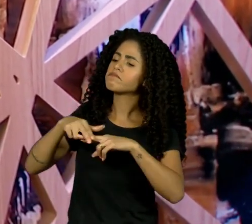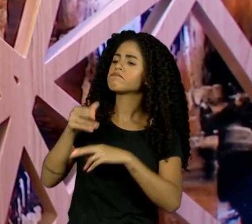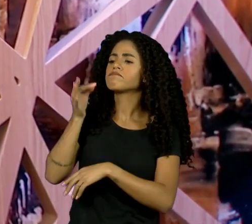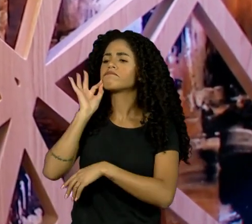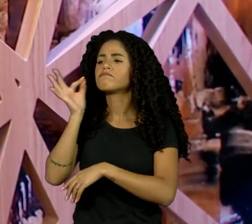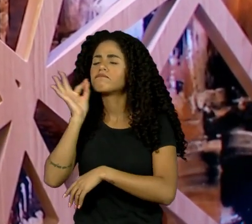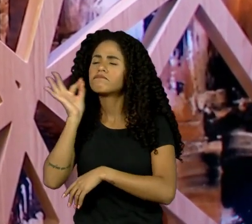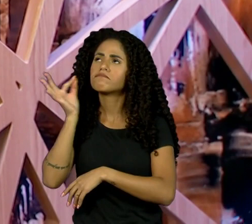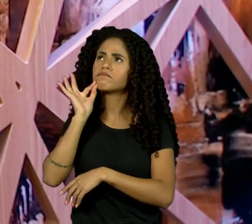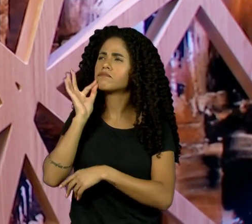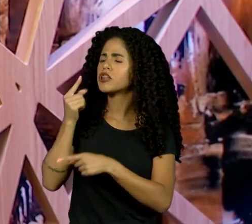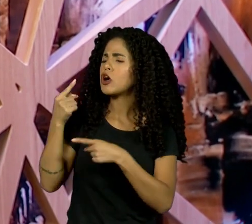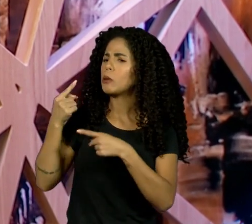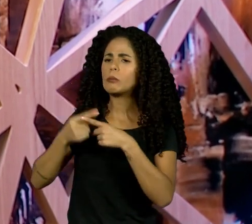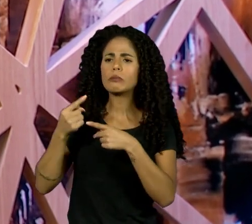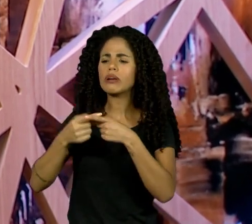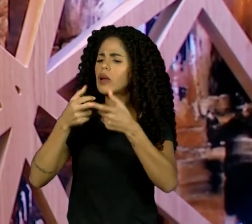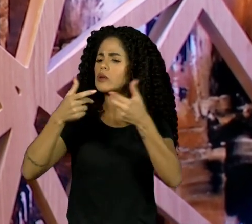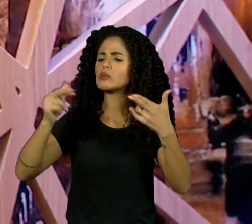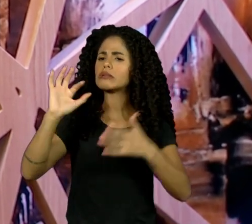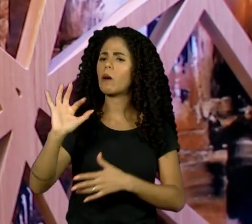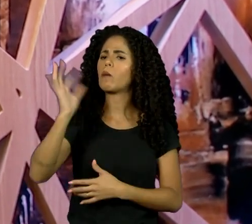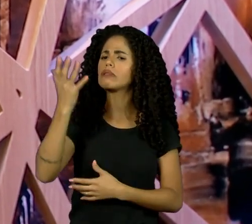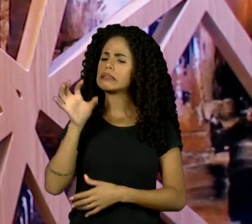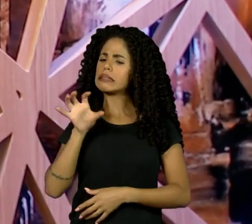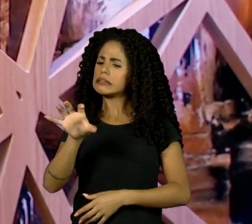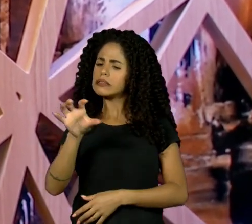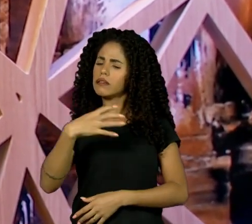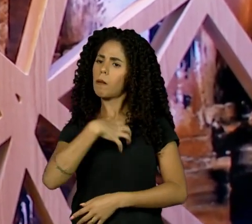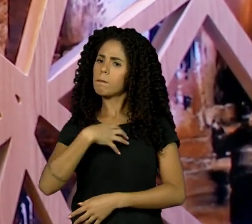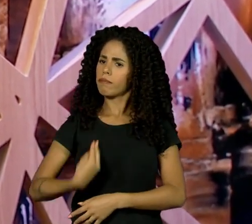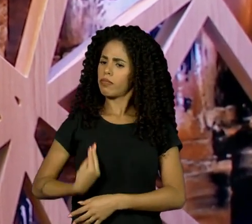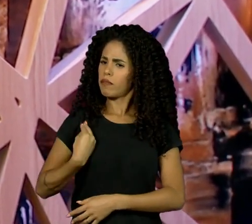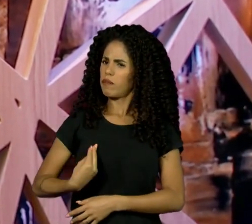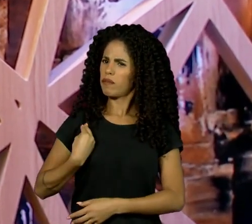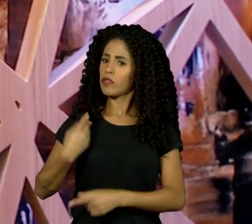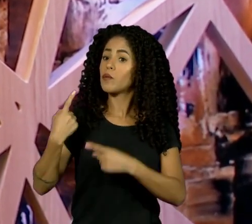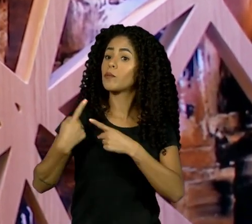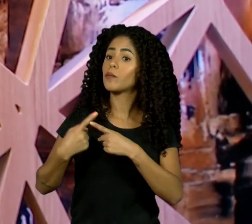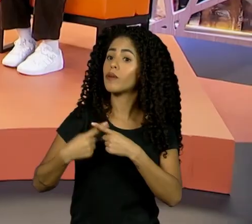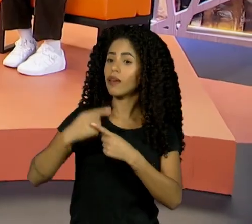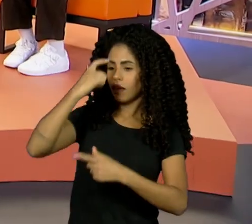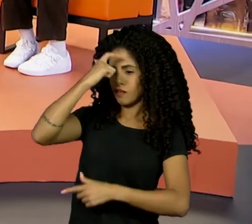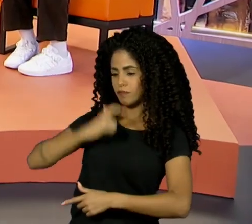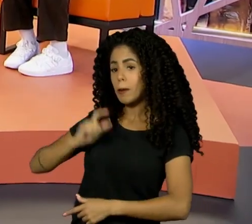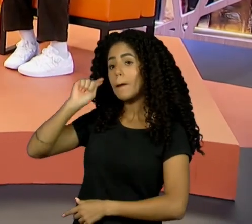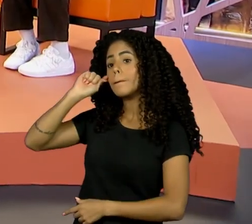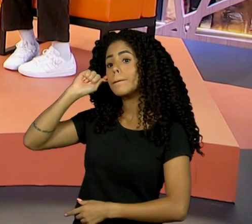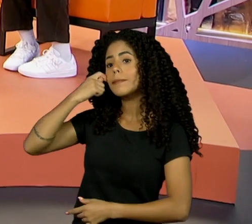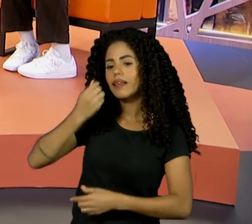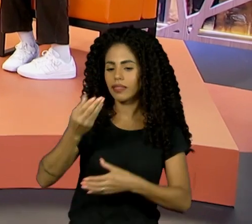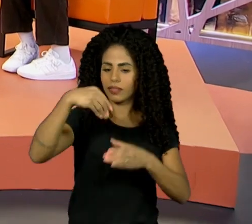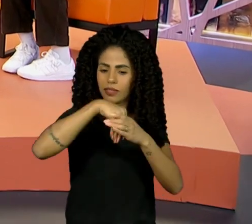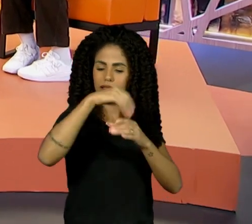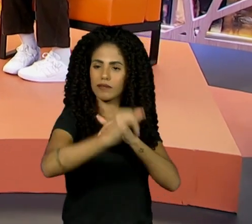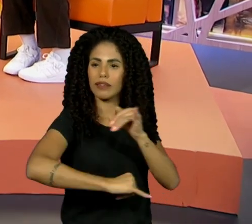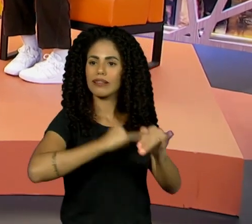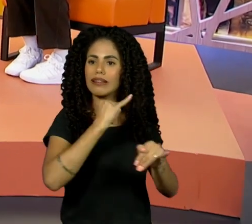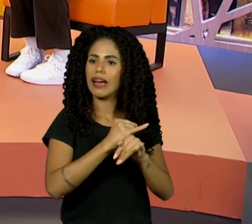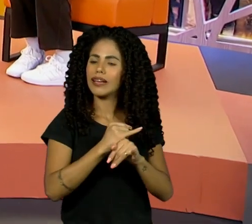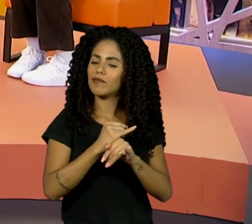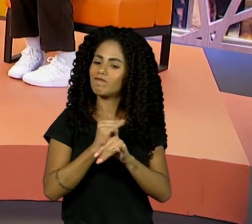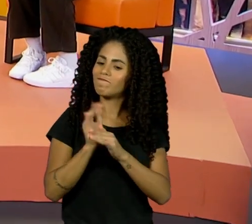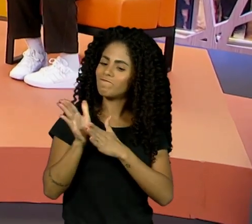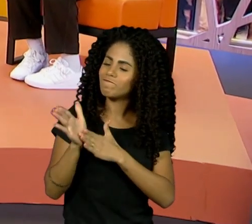estão acontecendo para mim dessa forma? Porque eu acho que você ser uma pessoa preta na internet é um caminho um pouco